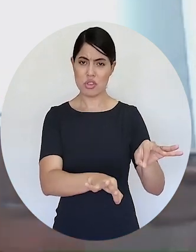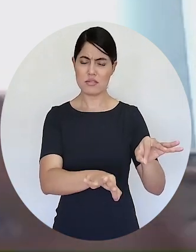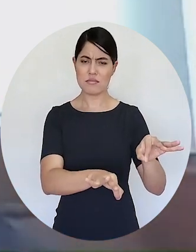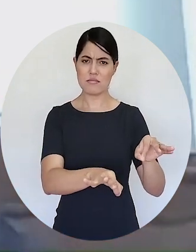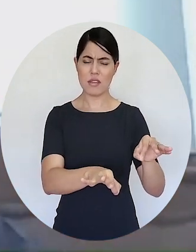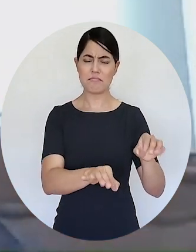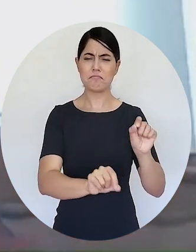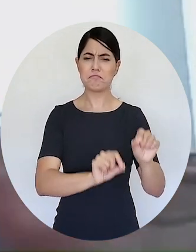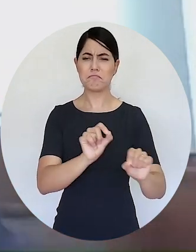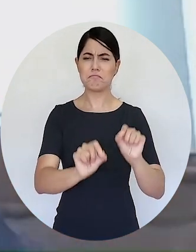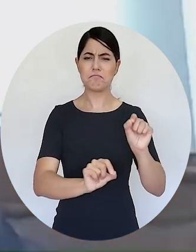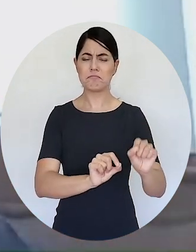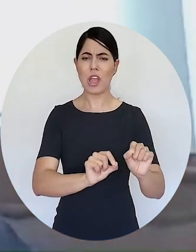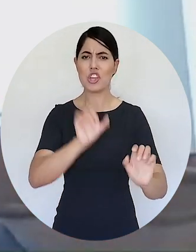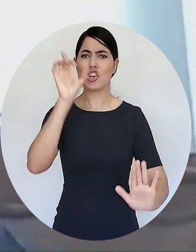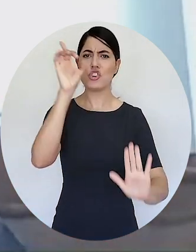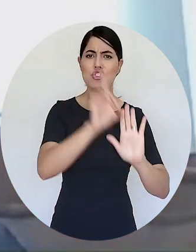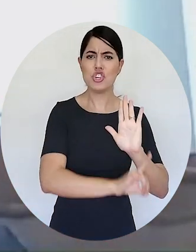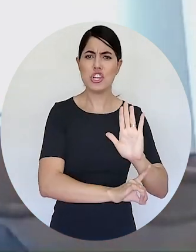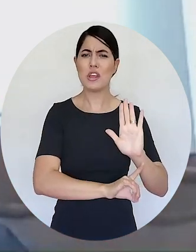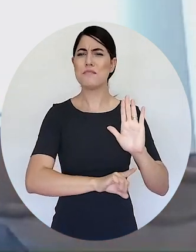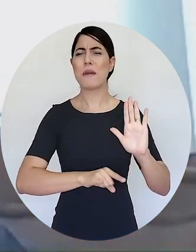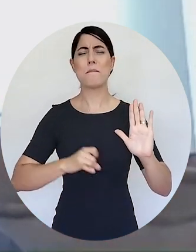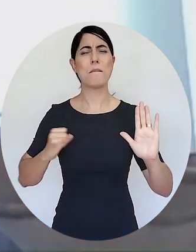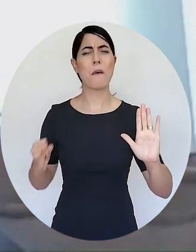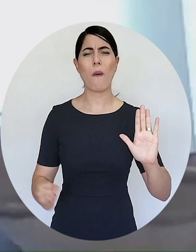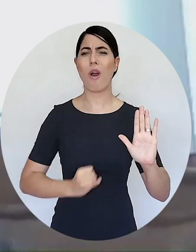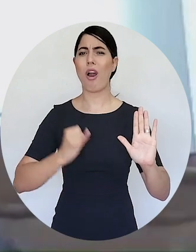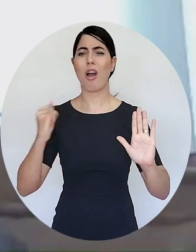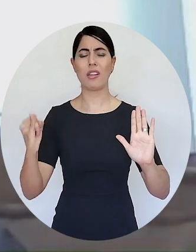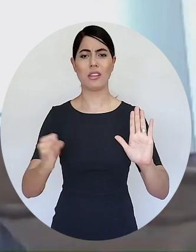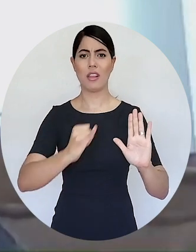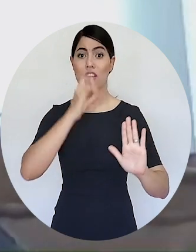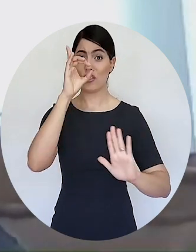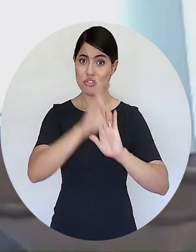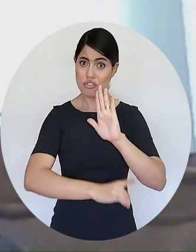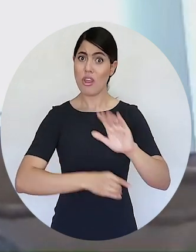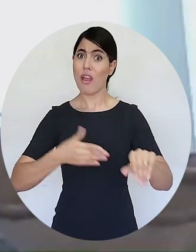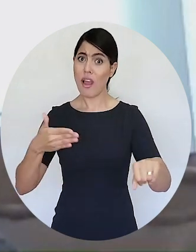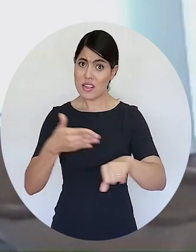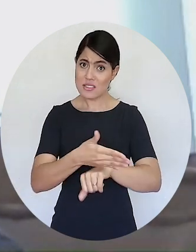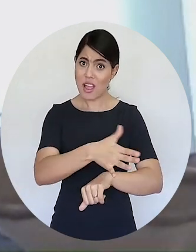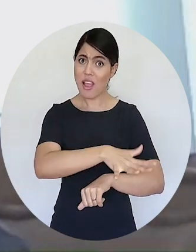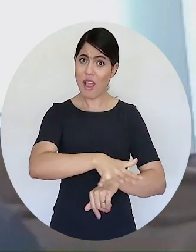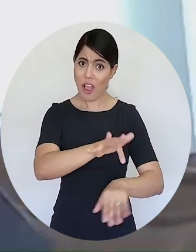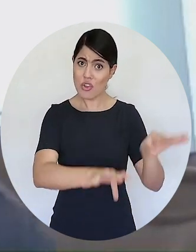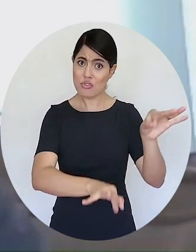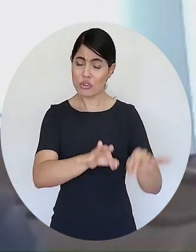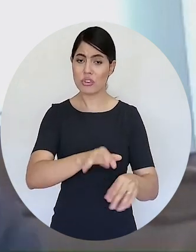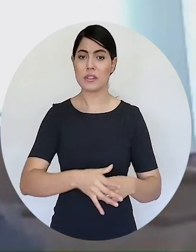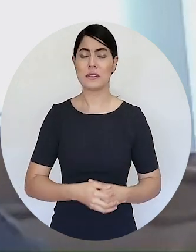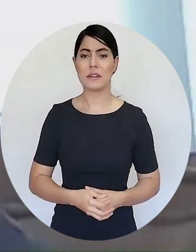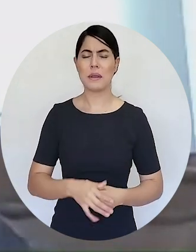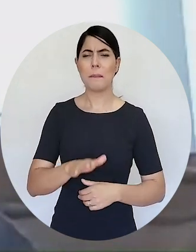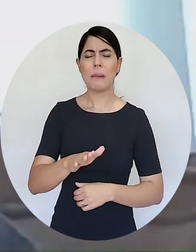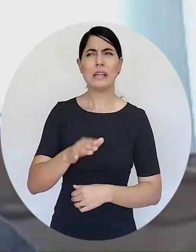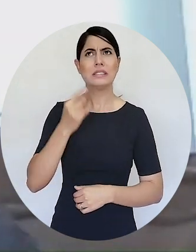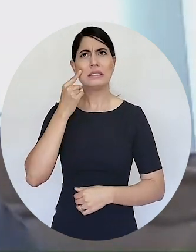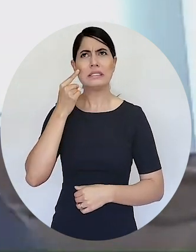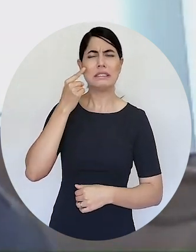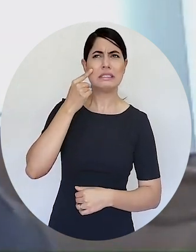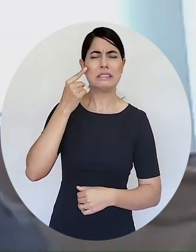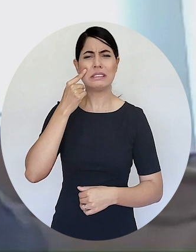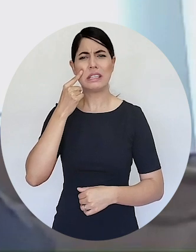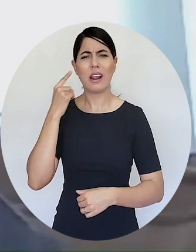processo de abertura, de efetivação desse direito tão fundamental, após 1988, ele produziu distorções,